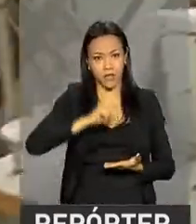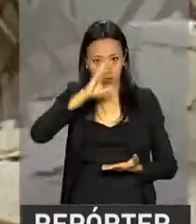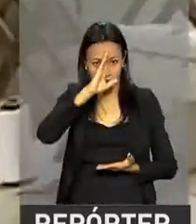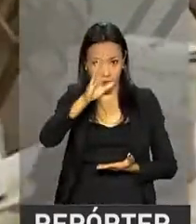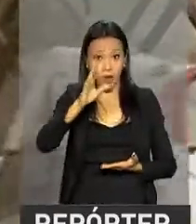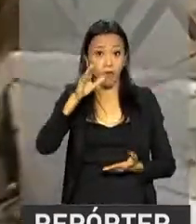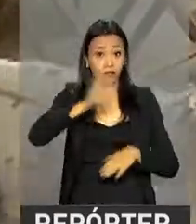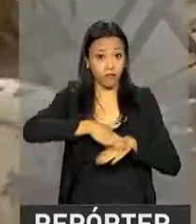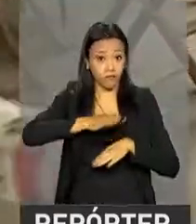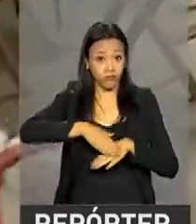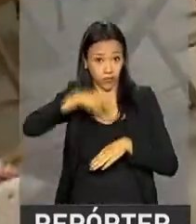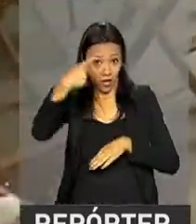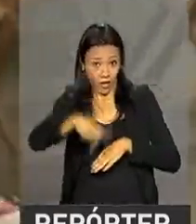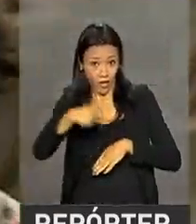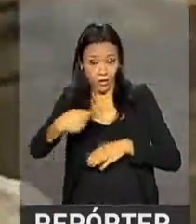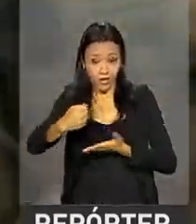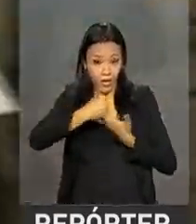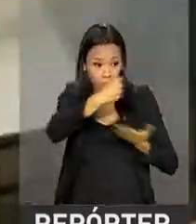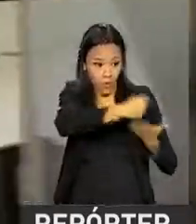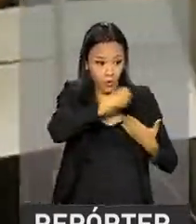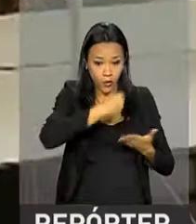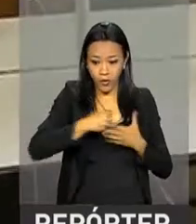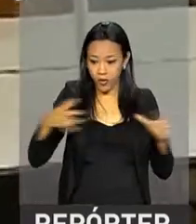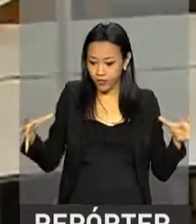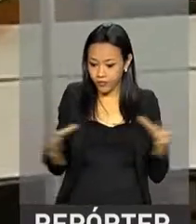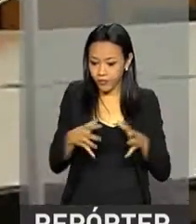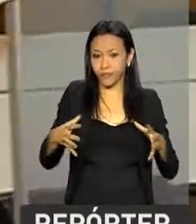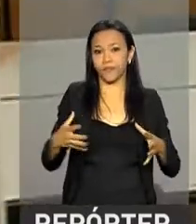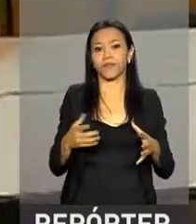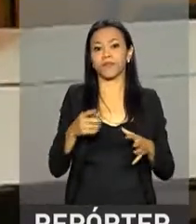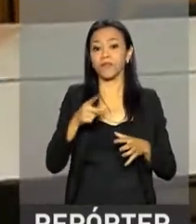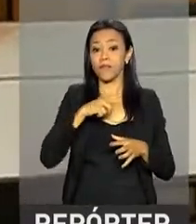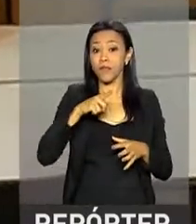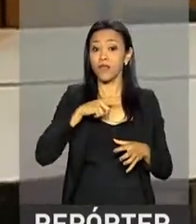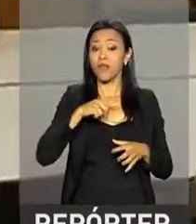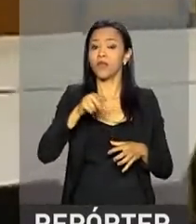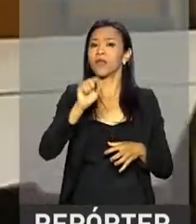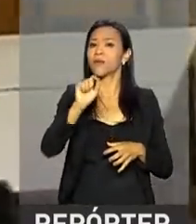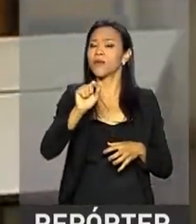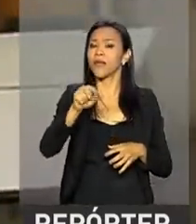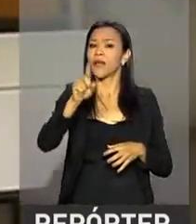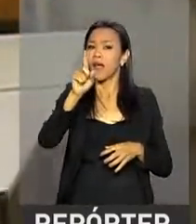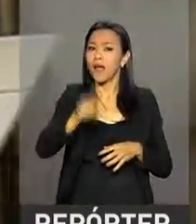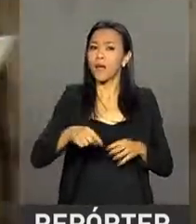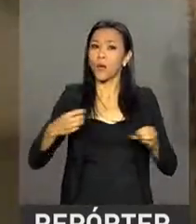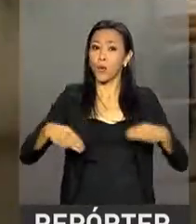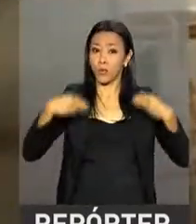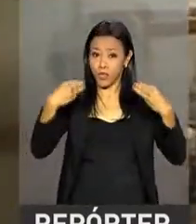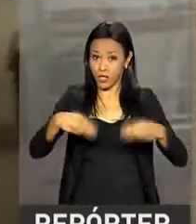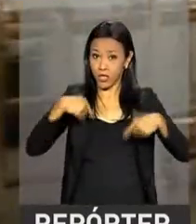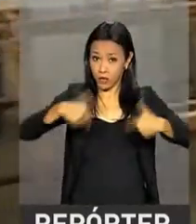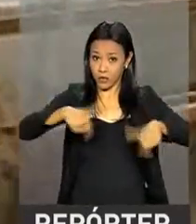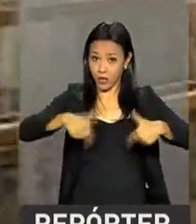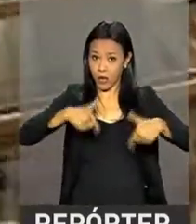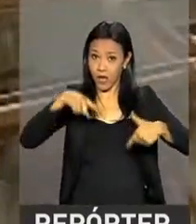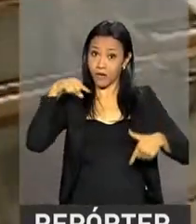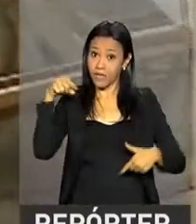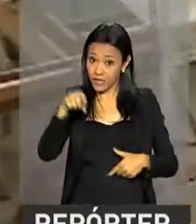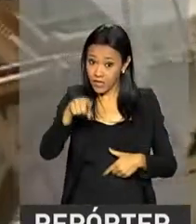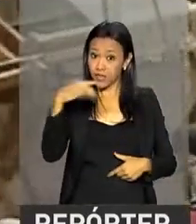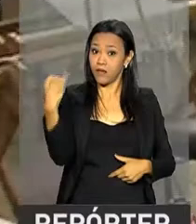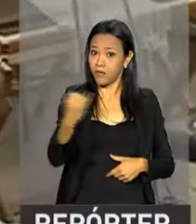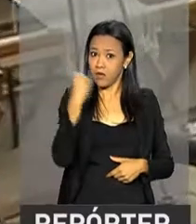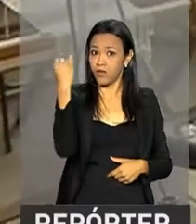autogestão ea cooperação atividades que recebem apoio e são consideradas pelo ministério do trabalho importante